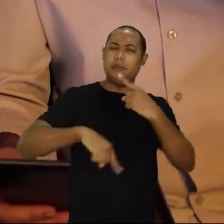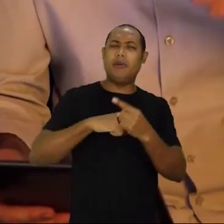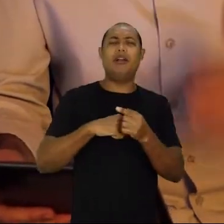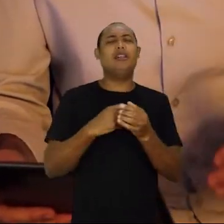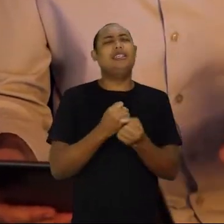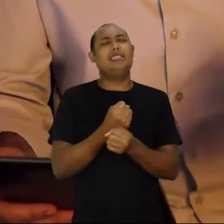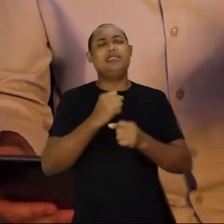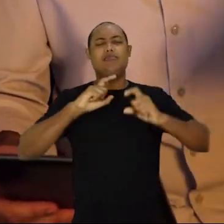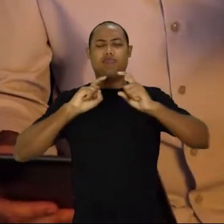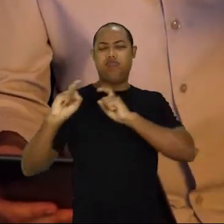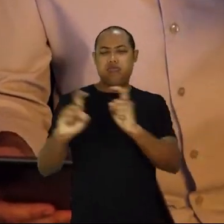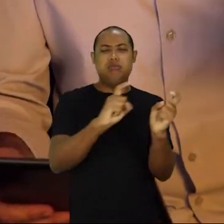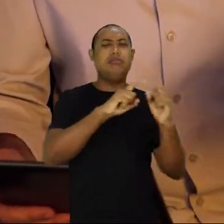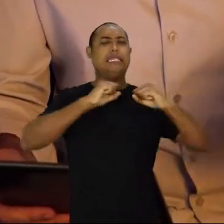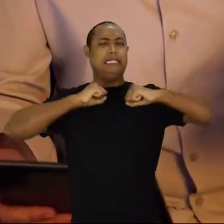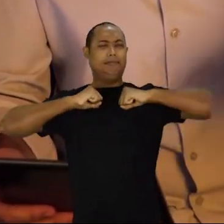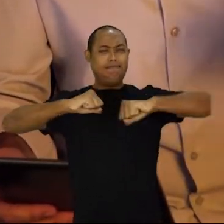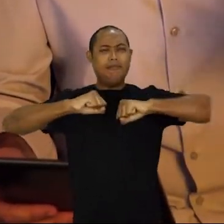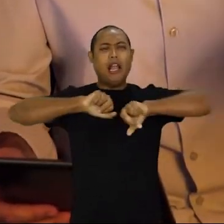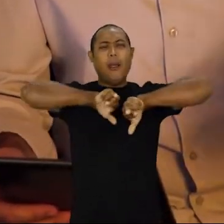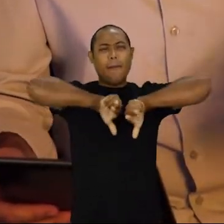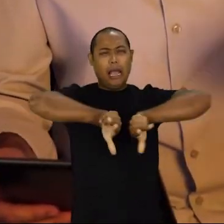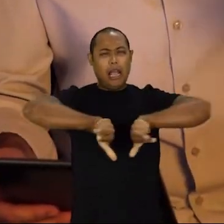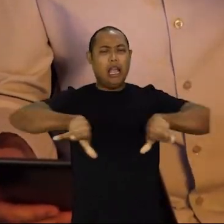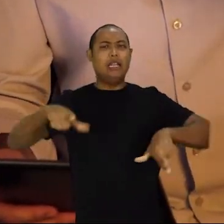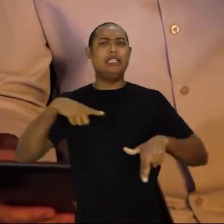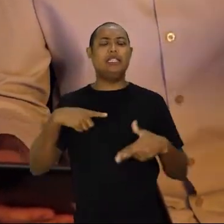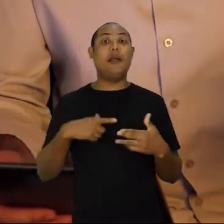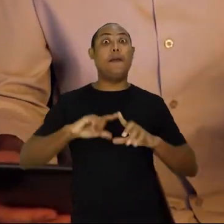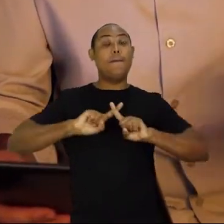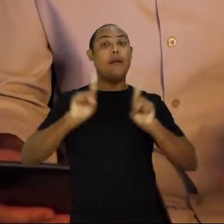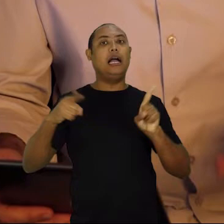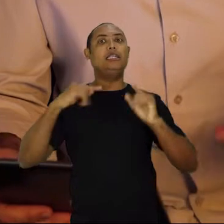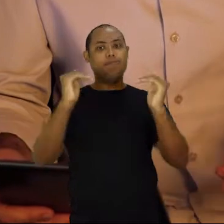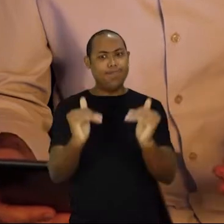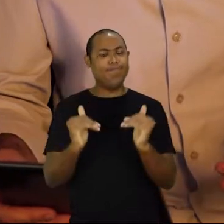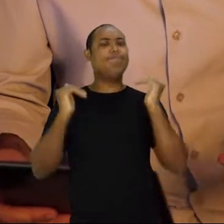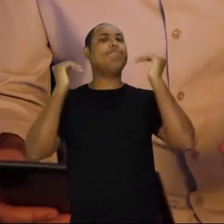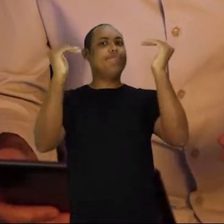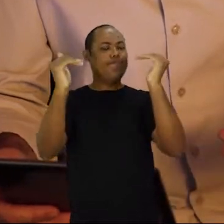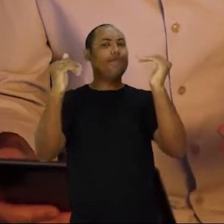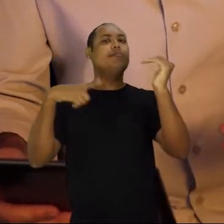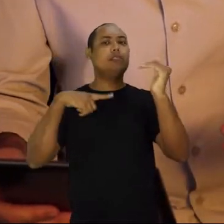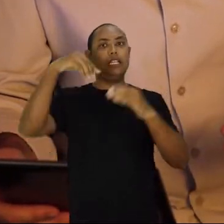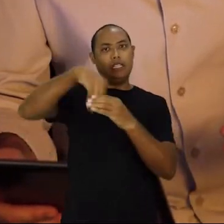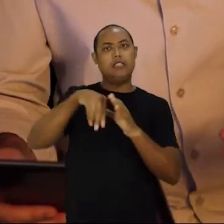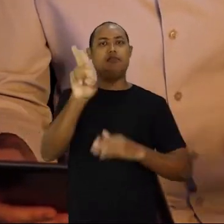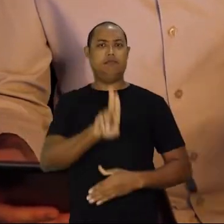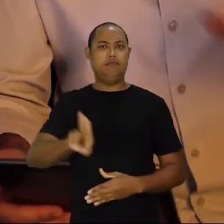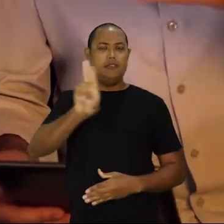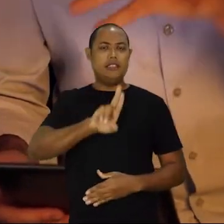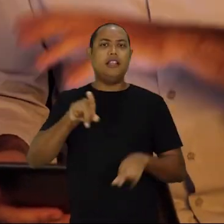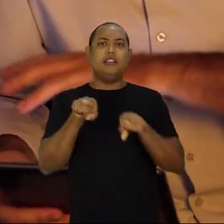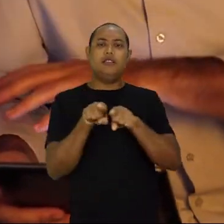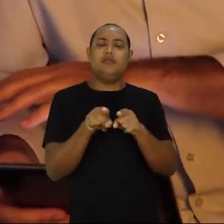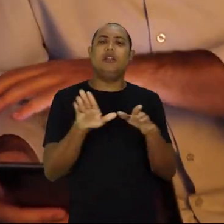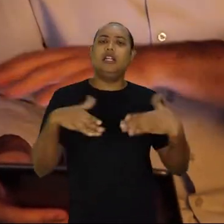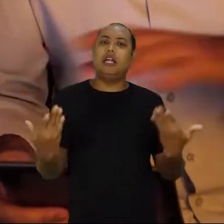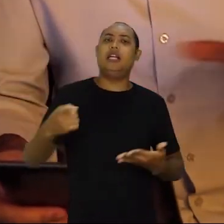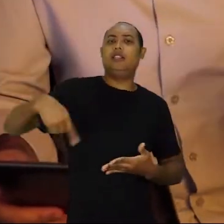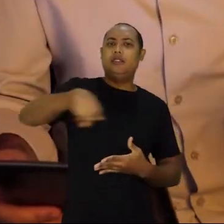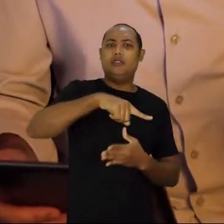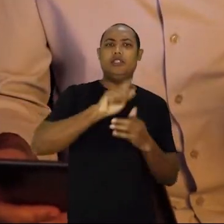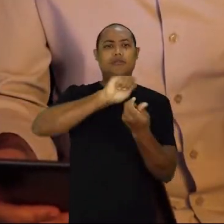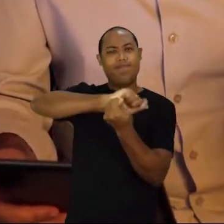debates e discussões, sobretudo nas instâncias superiores da nossa universidade, nós reconfiguramos